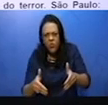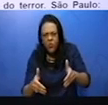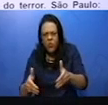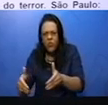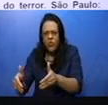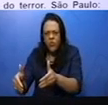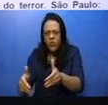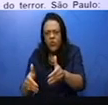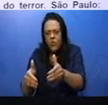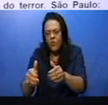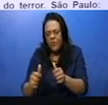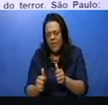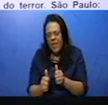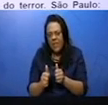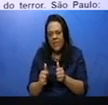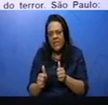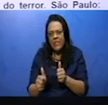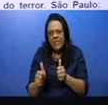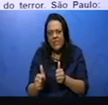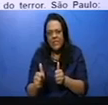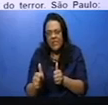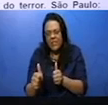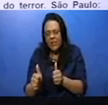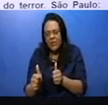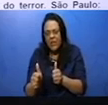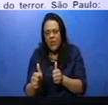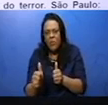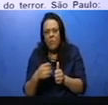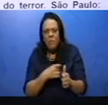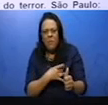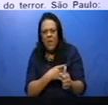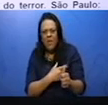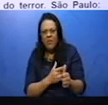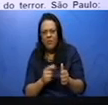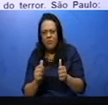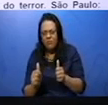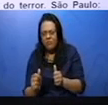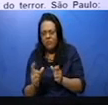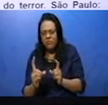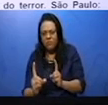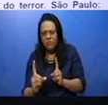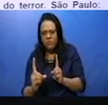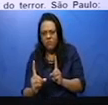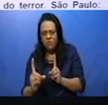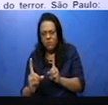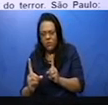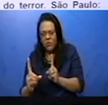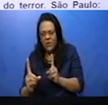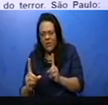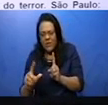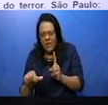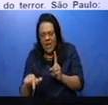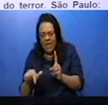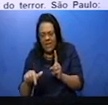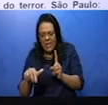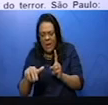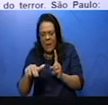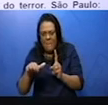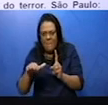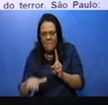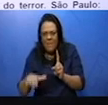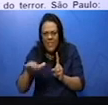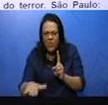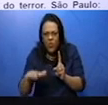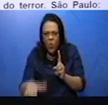seus movimentos eram mais lentos do que desejava. Antes que pudesse perceber o que acontecia, seus pés tocaram algo quente